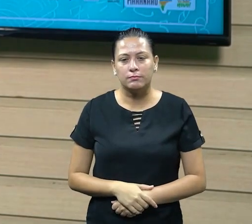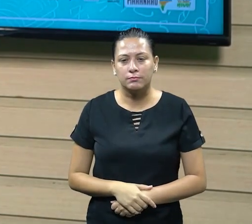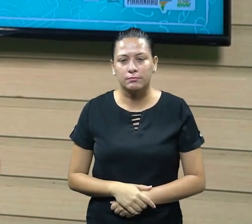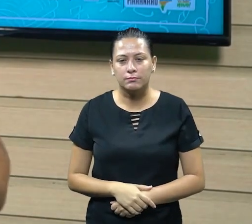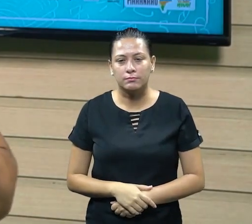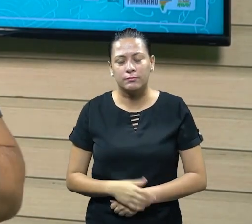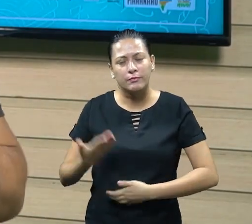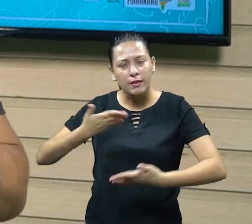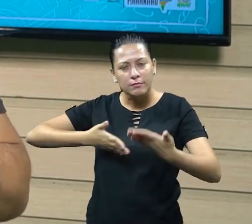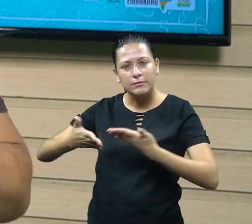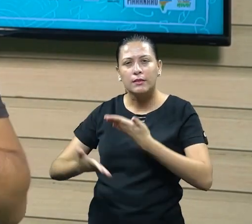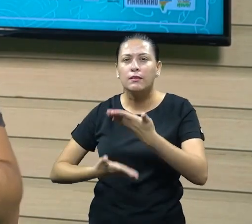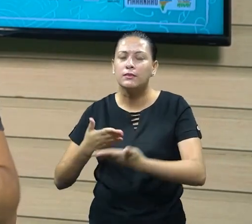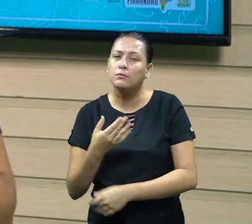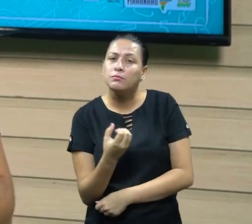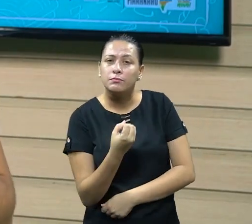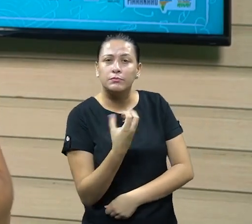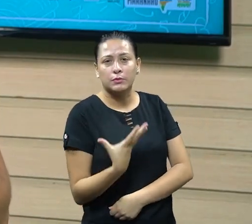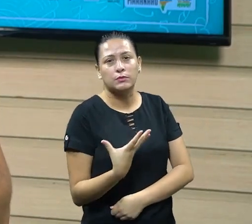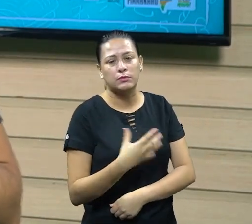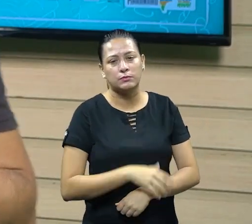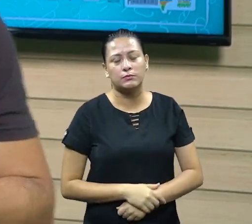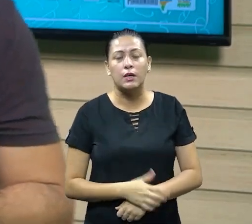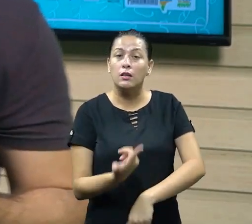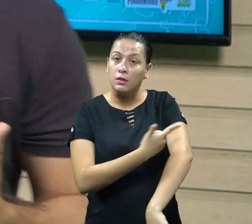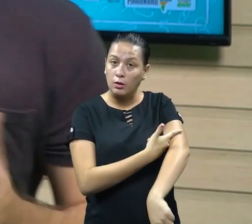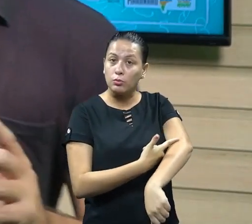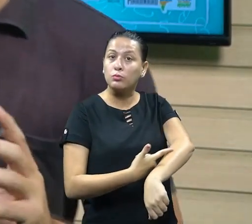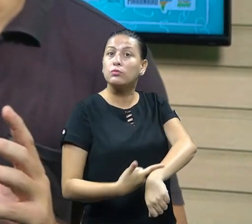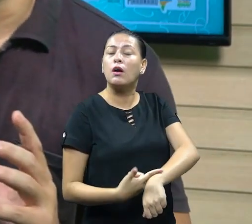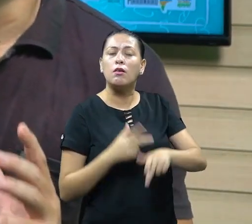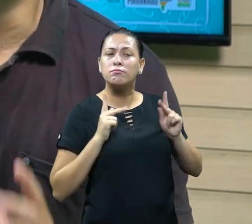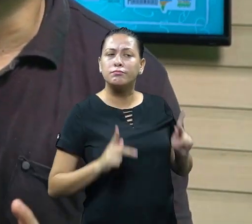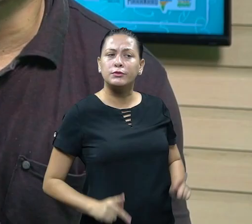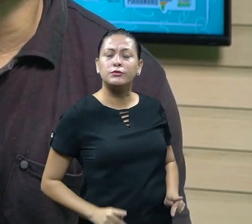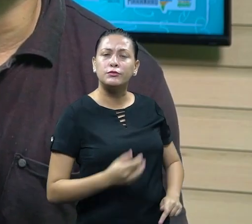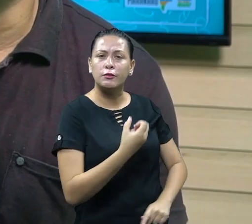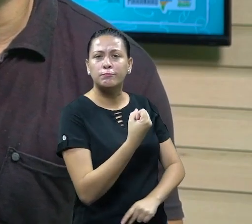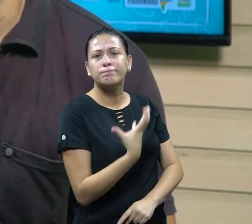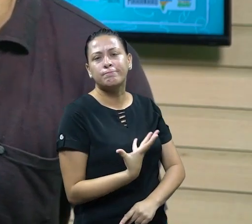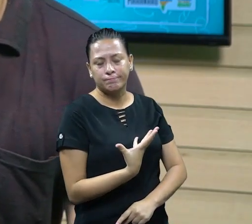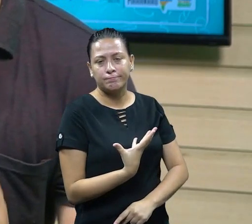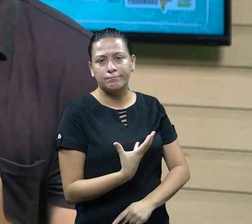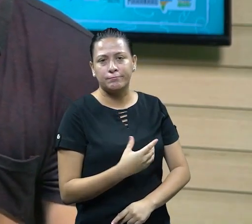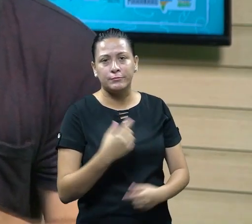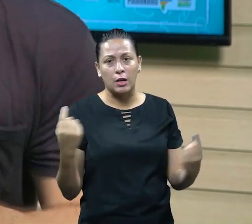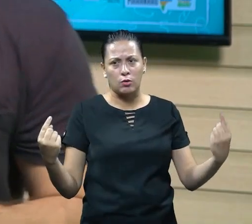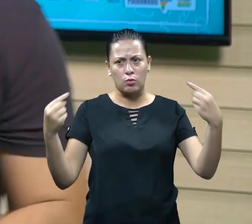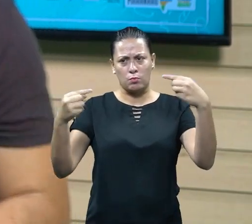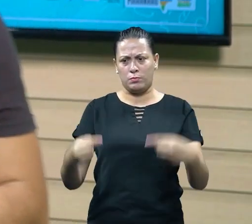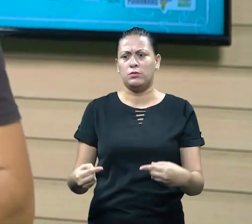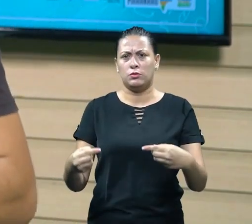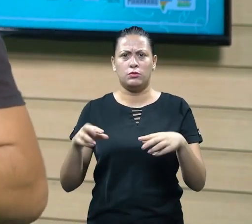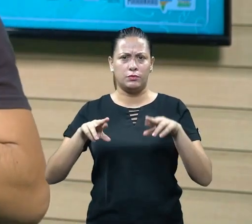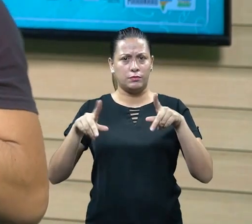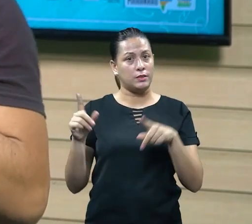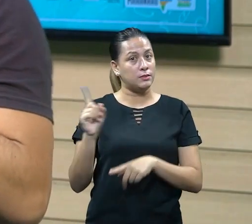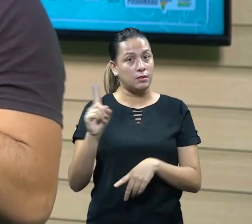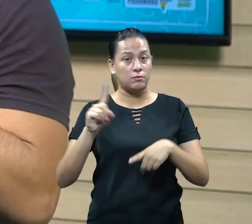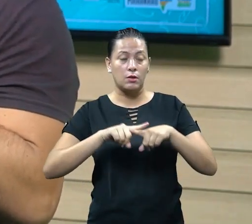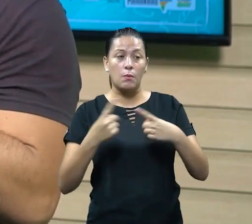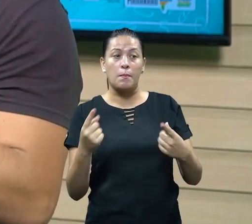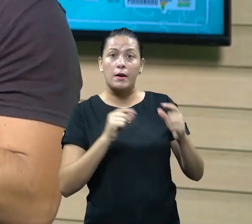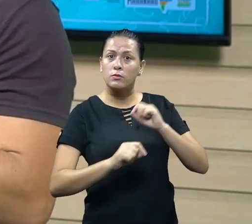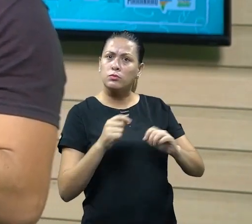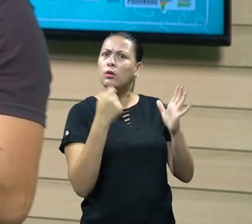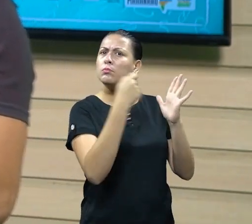cliente. Outra coisa, ser simpático, ser educado, ser gentil, não é diferencial competitivo, é tua obrigação. No momento que eu